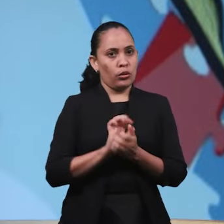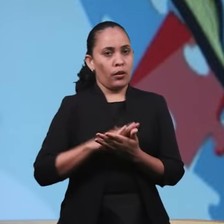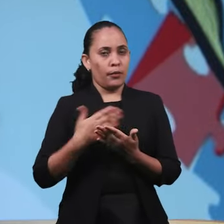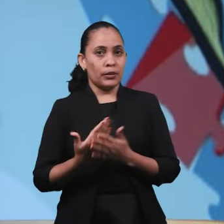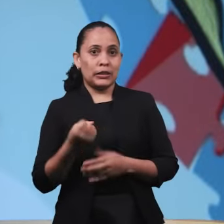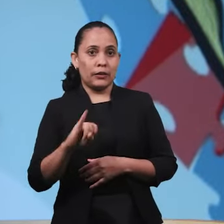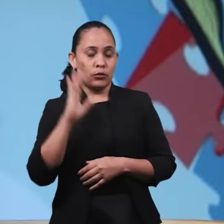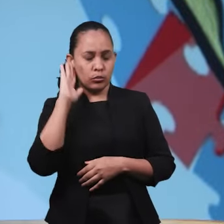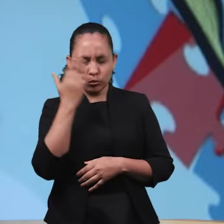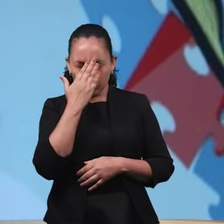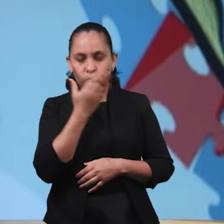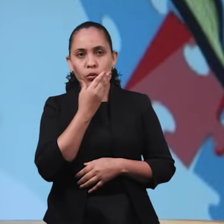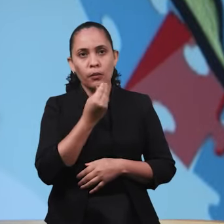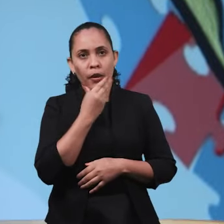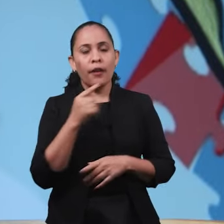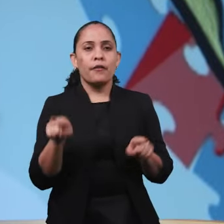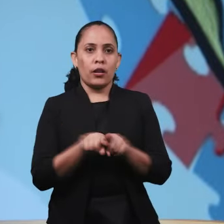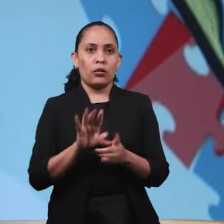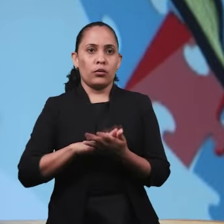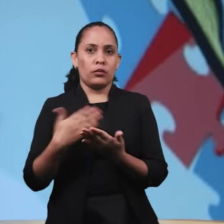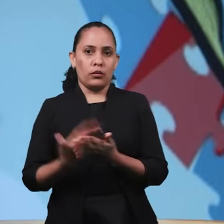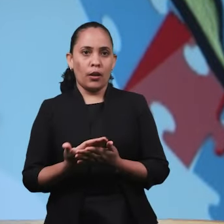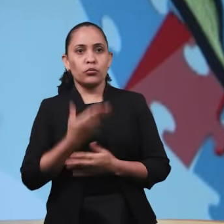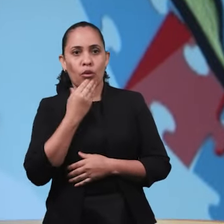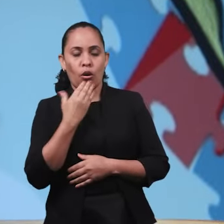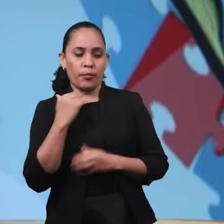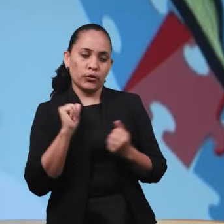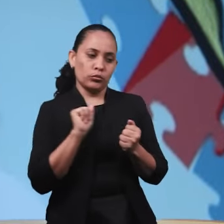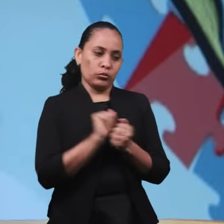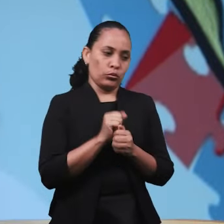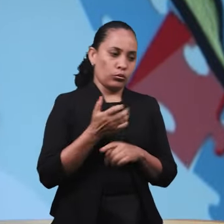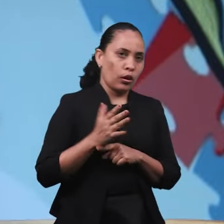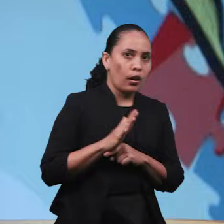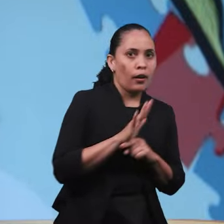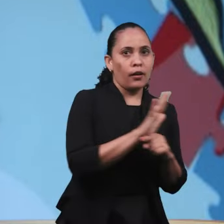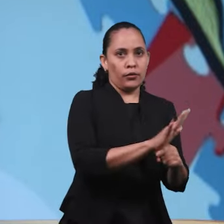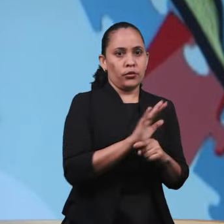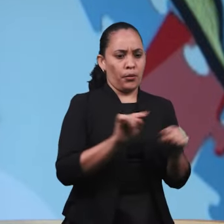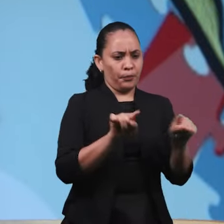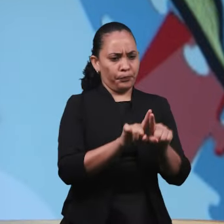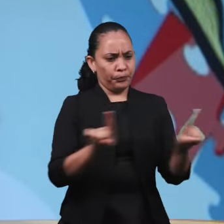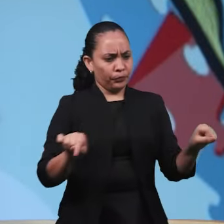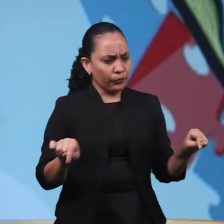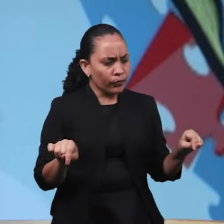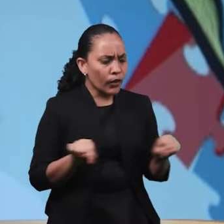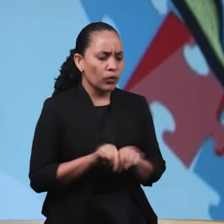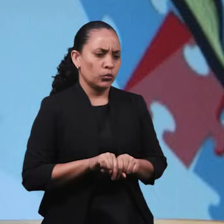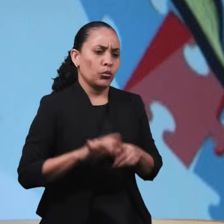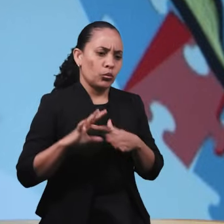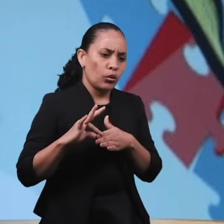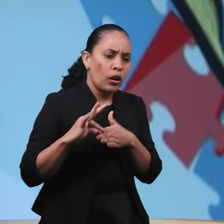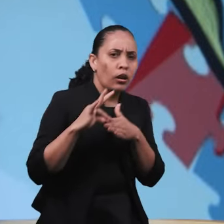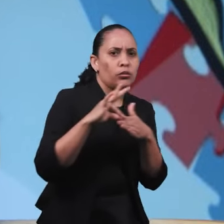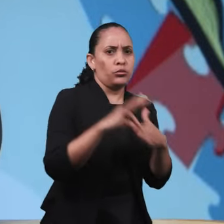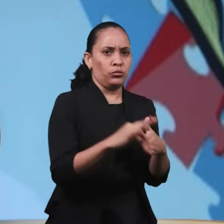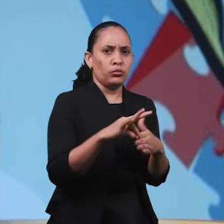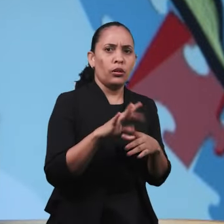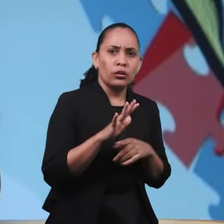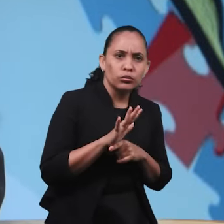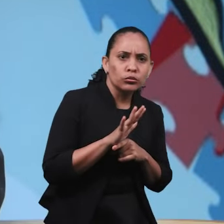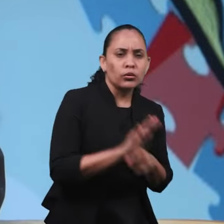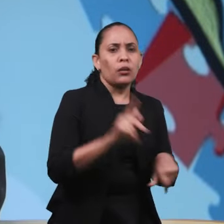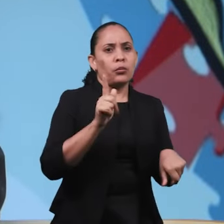for um surdo cego irmão, vai ter um intérprete masculino. Ajudá-lo aí até o local de sua alimentação,